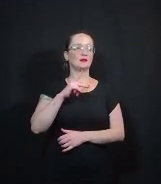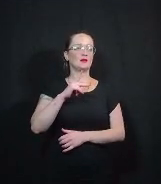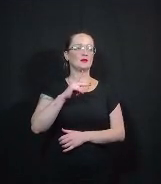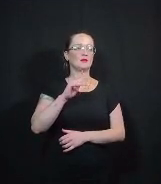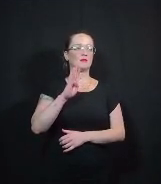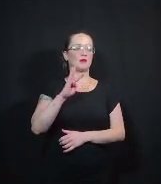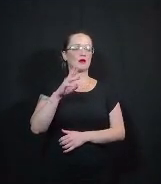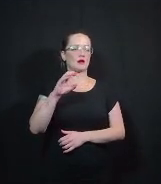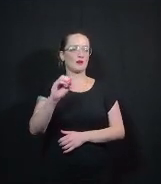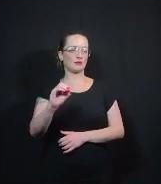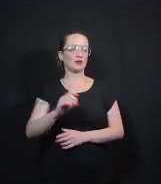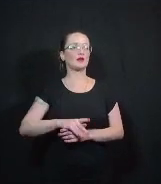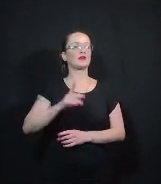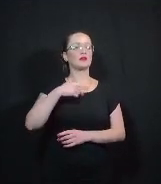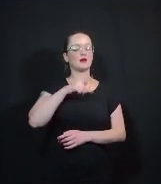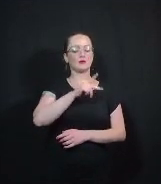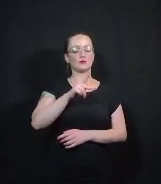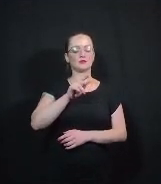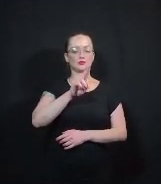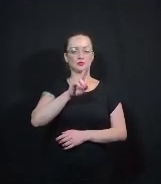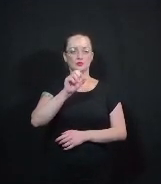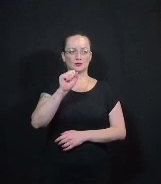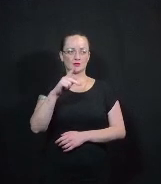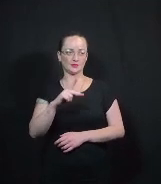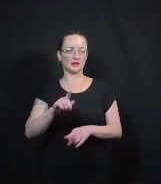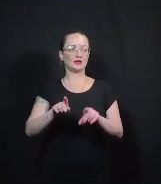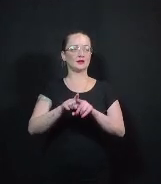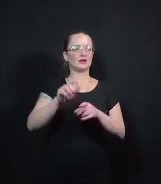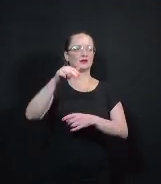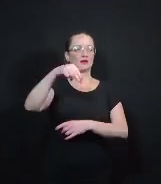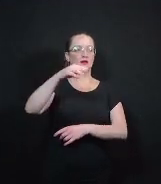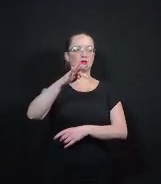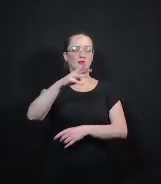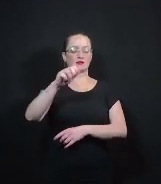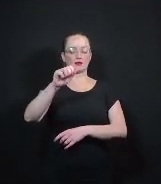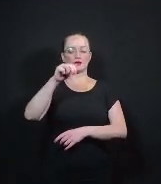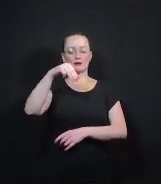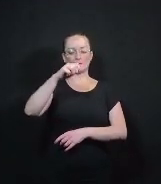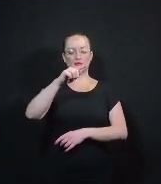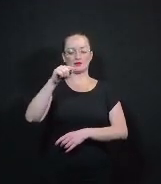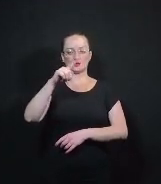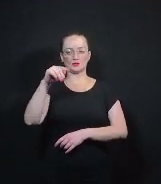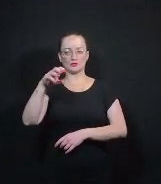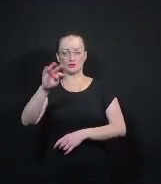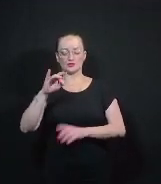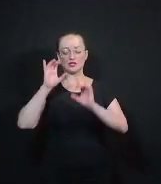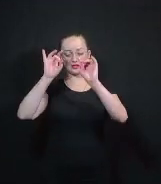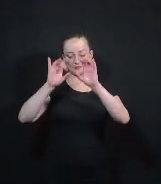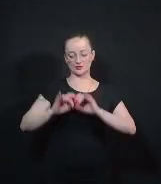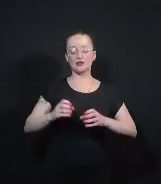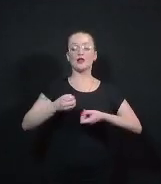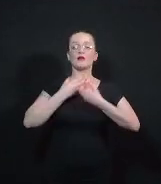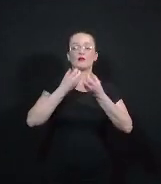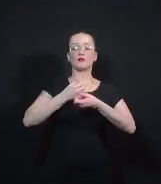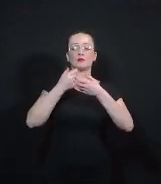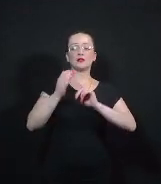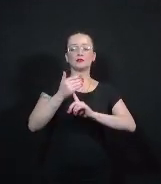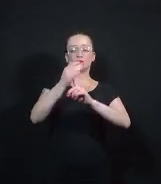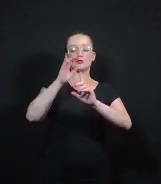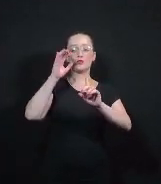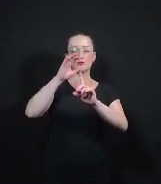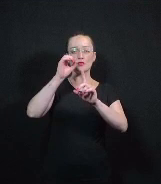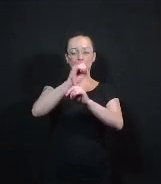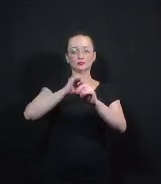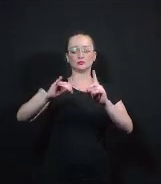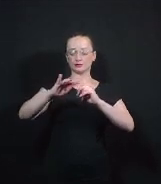da Universidade de São Paulo, a Natália Mazzotti, que é jornalista, especialista em dados e tecnologia para impacto social,